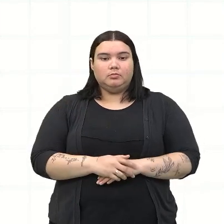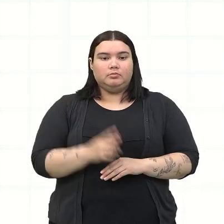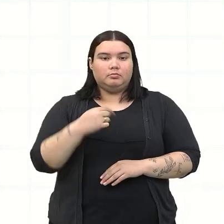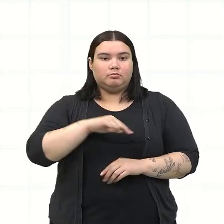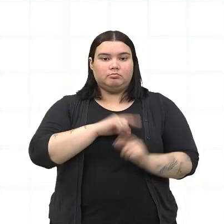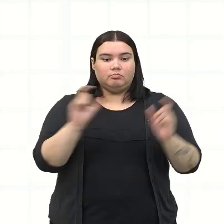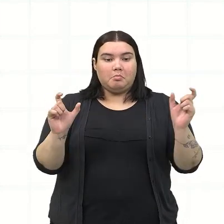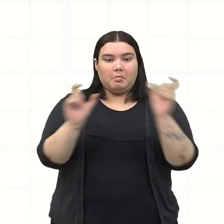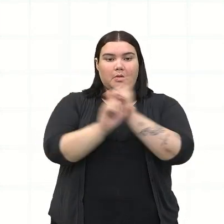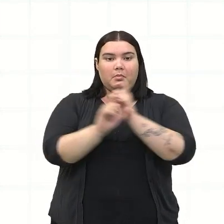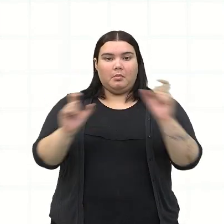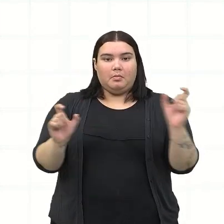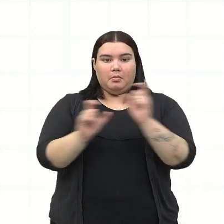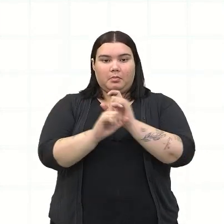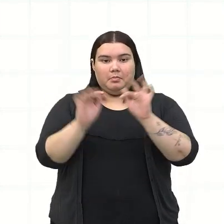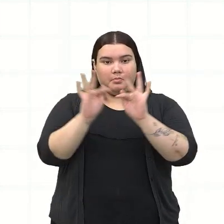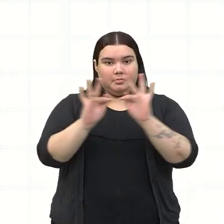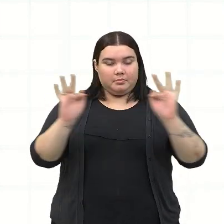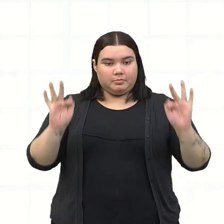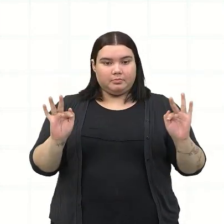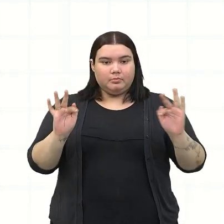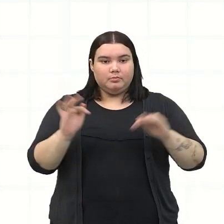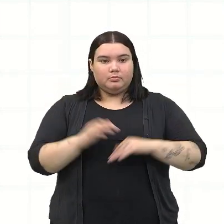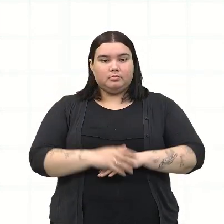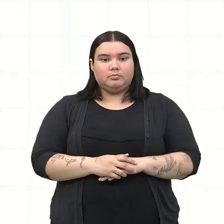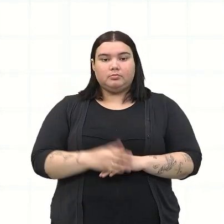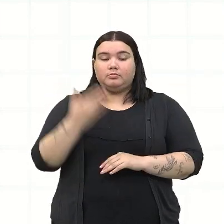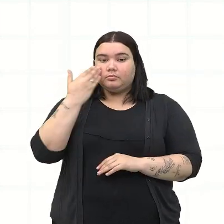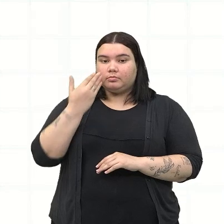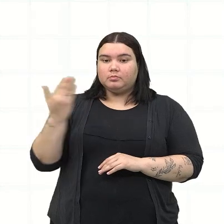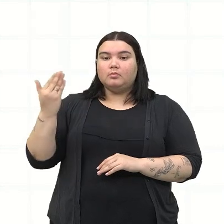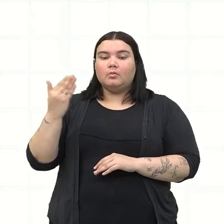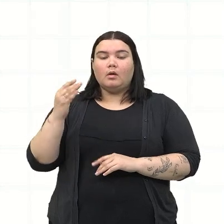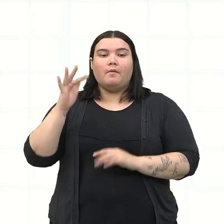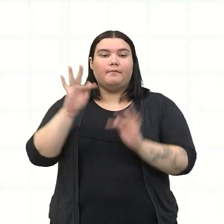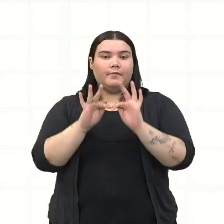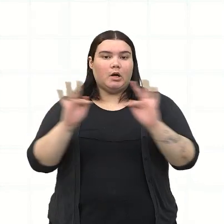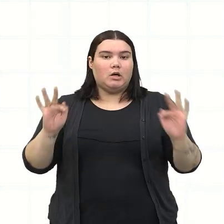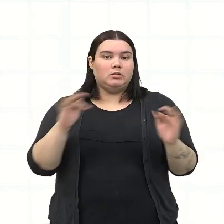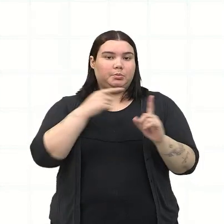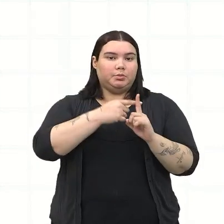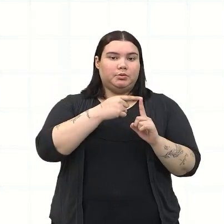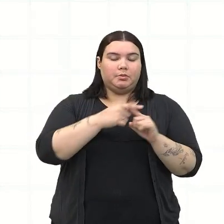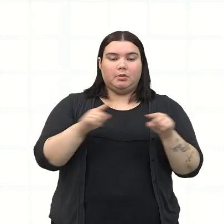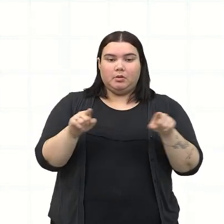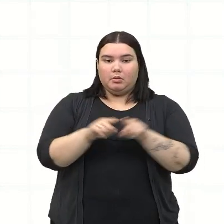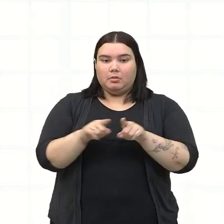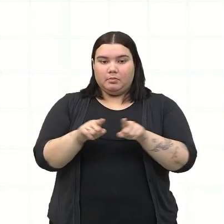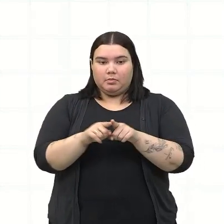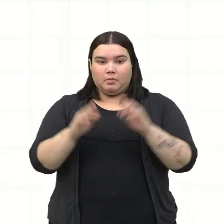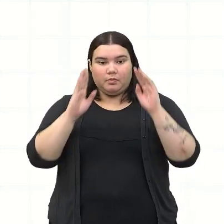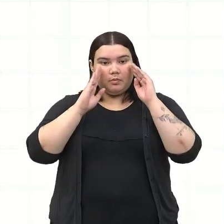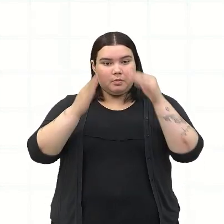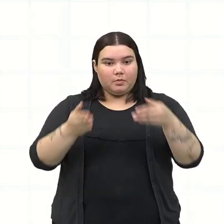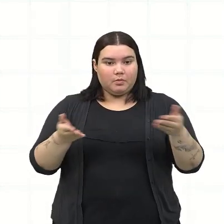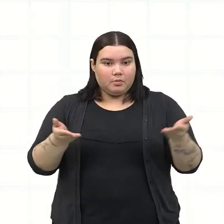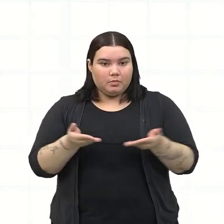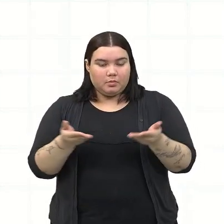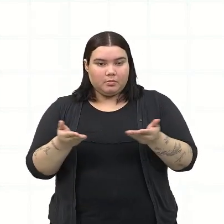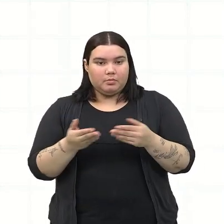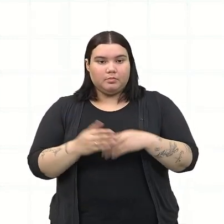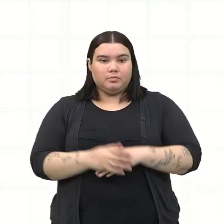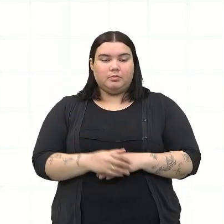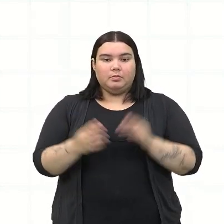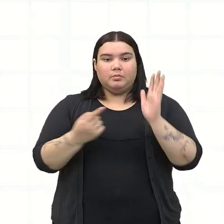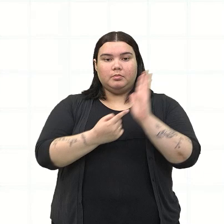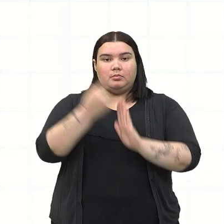organizar aqui a frase. Olha só, é uma frase afirmativa, a gente está focando na frase afirmativa. Então, primeiro